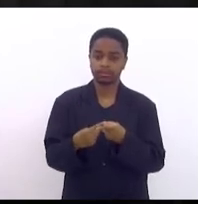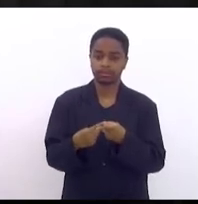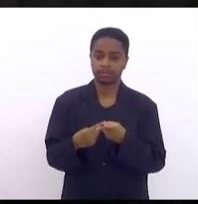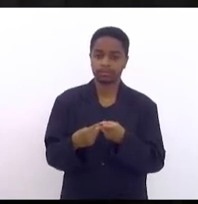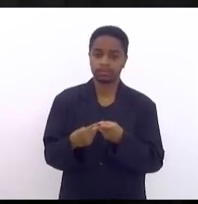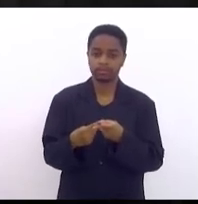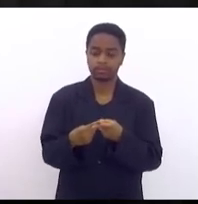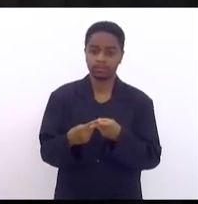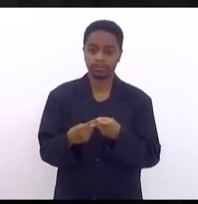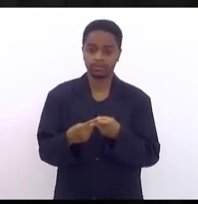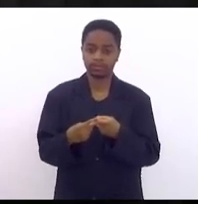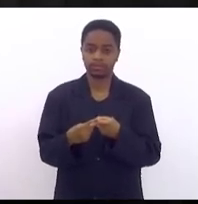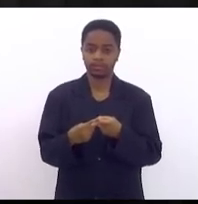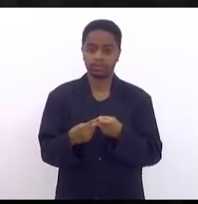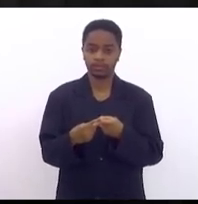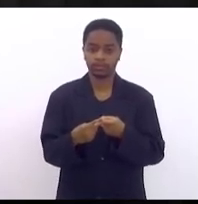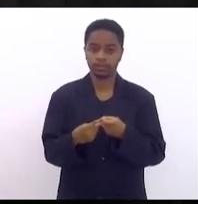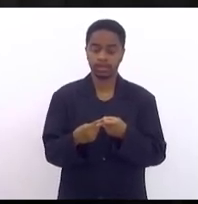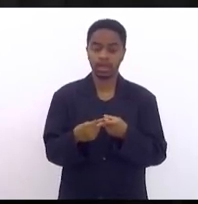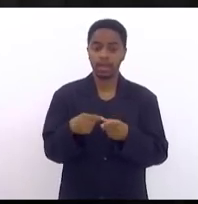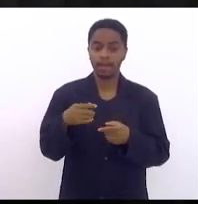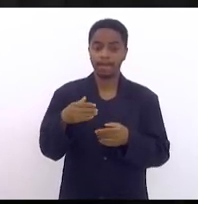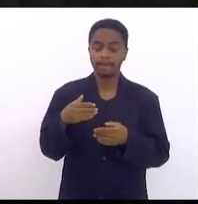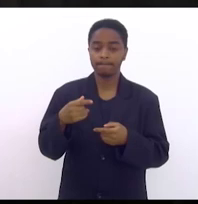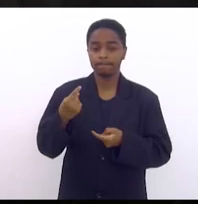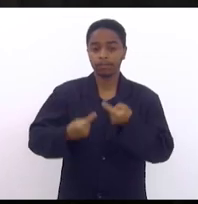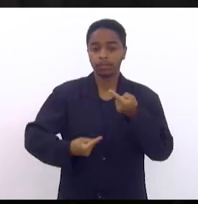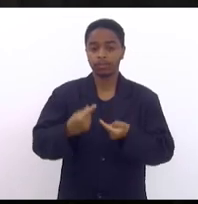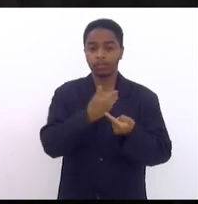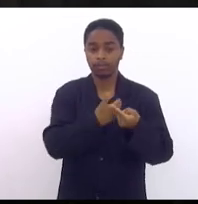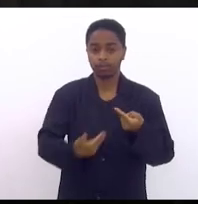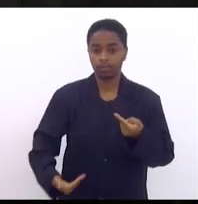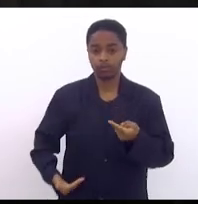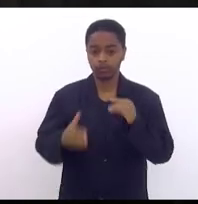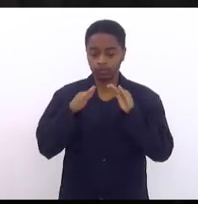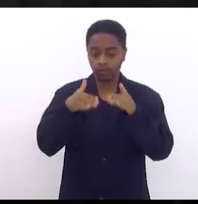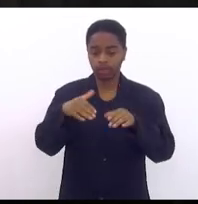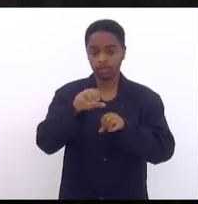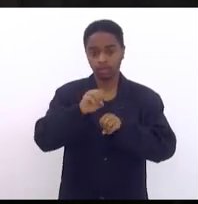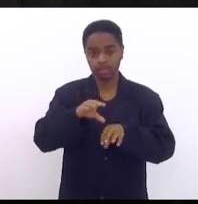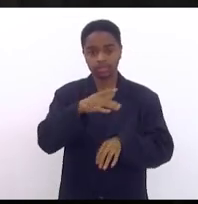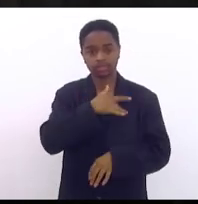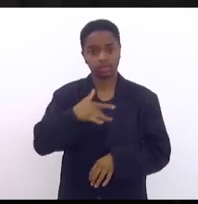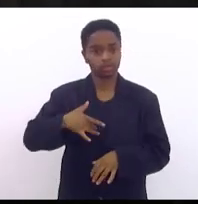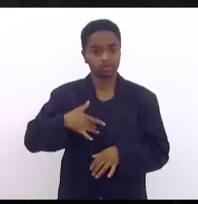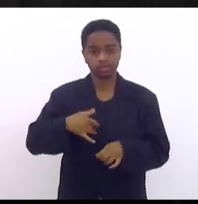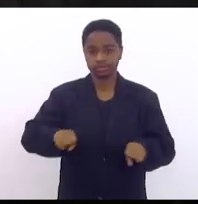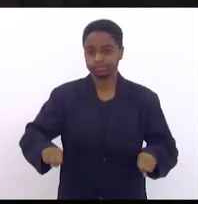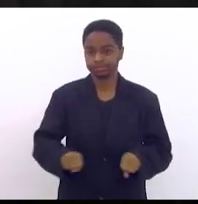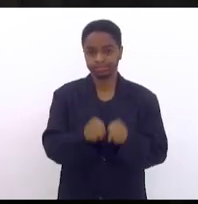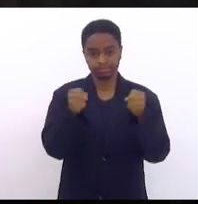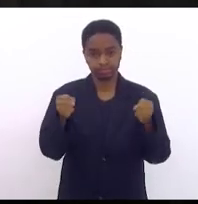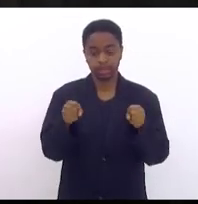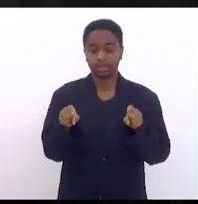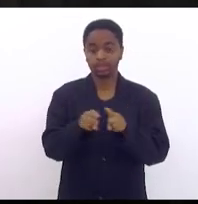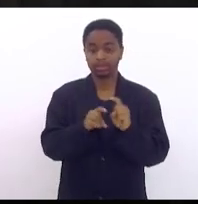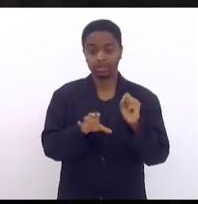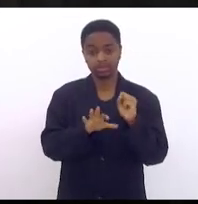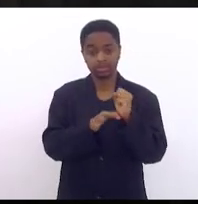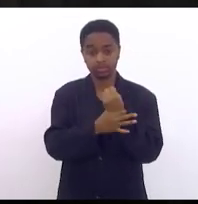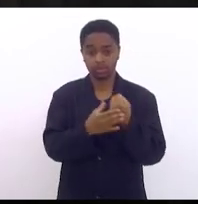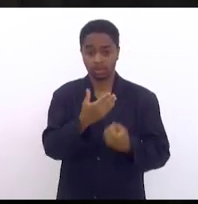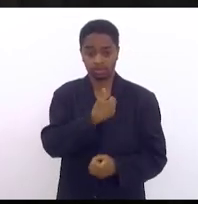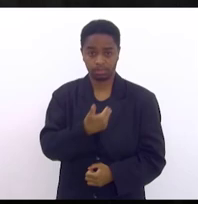desabou as políticas públicas de educação e saúde. E na segurança